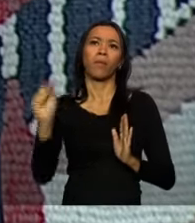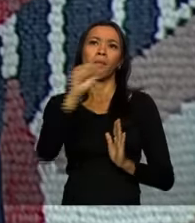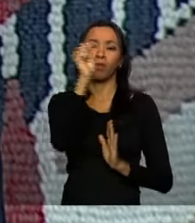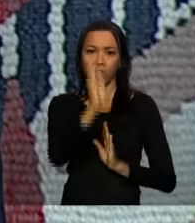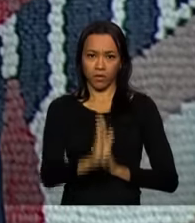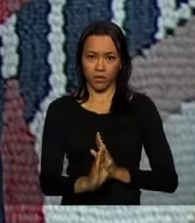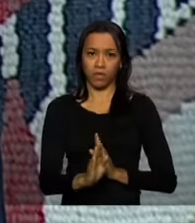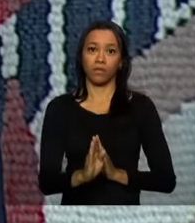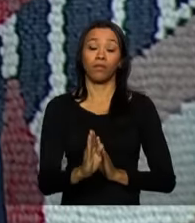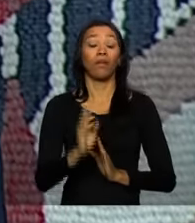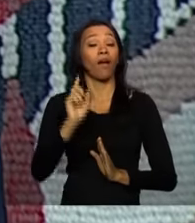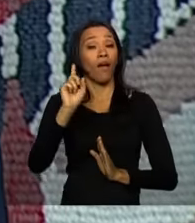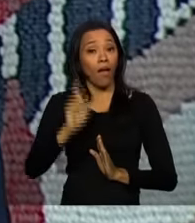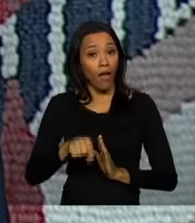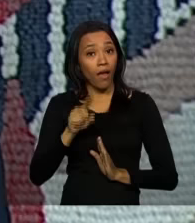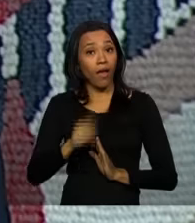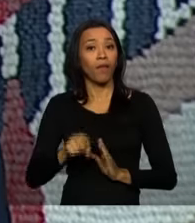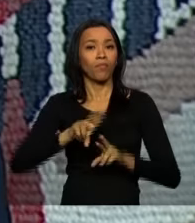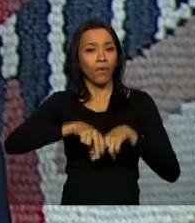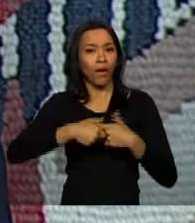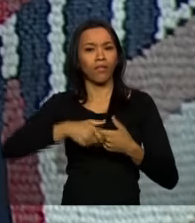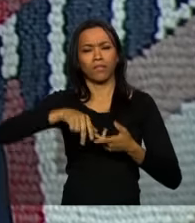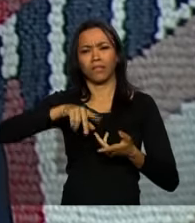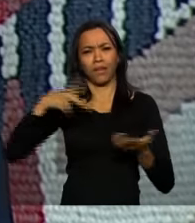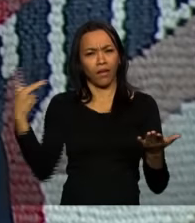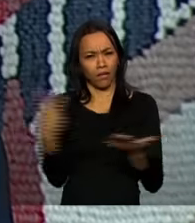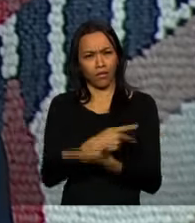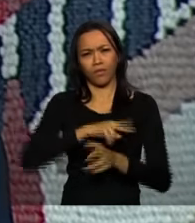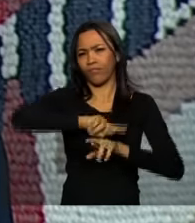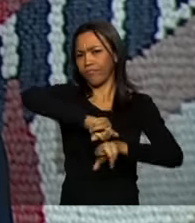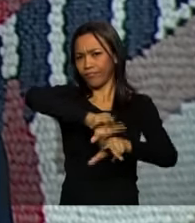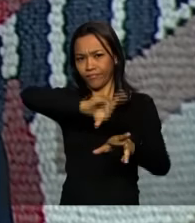em meio a inúmeras adversidades,